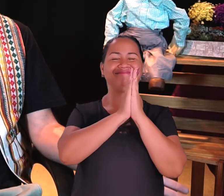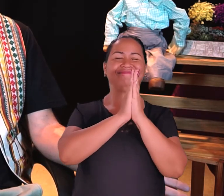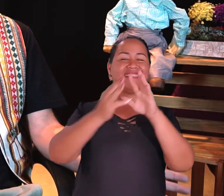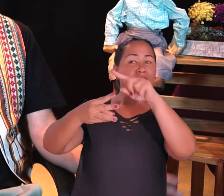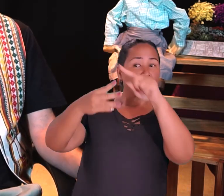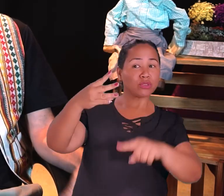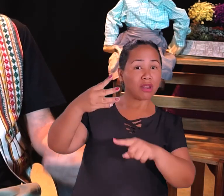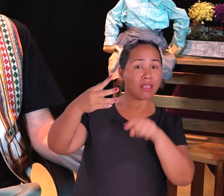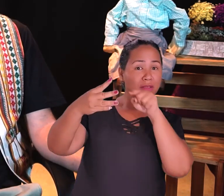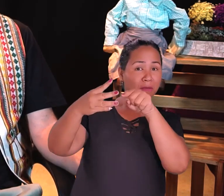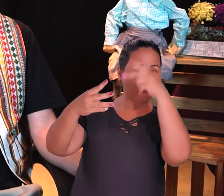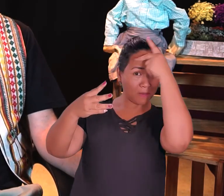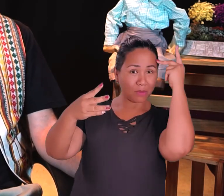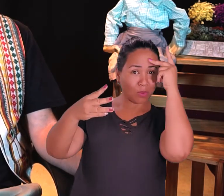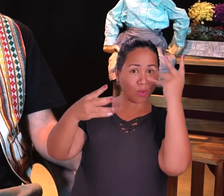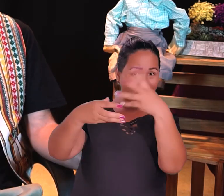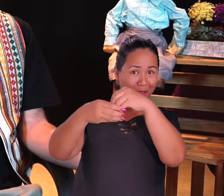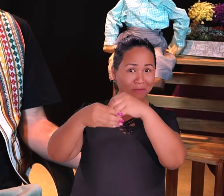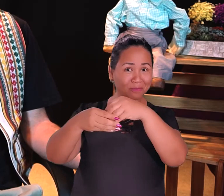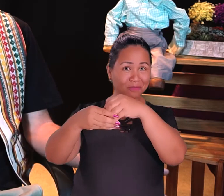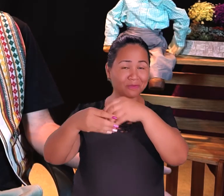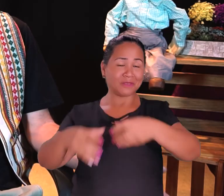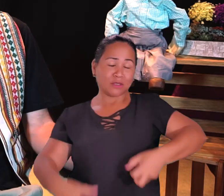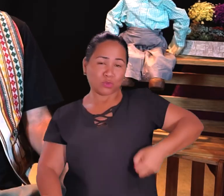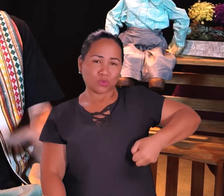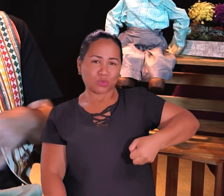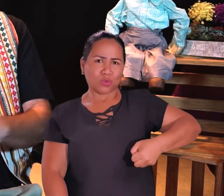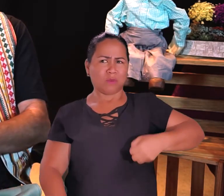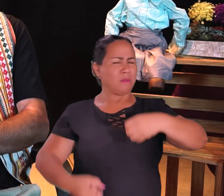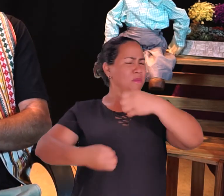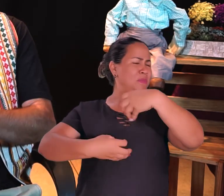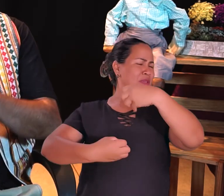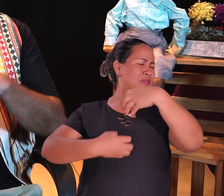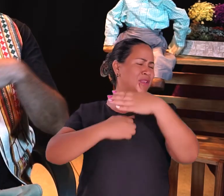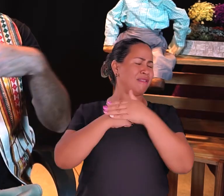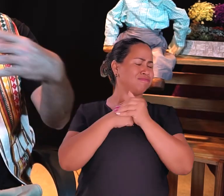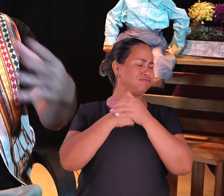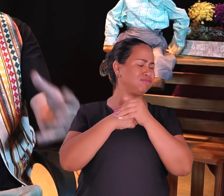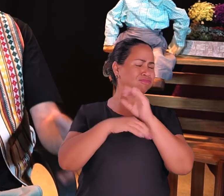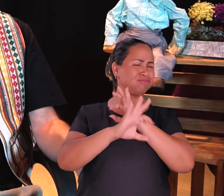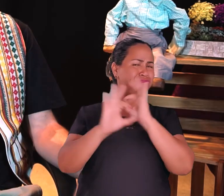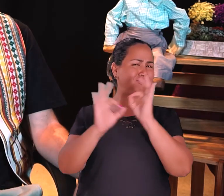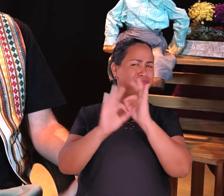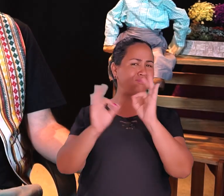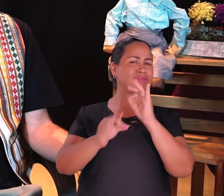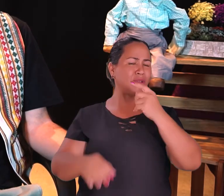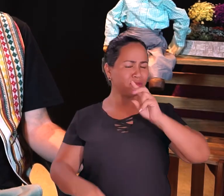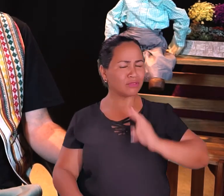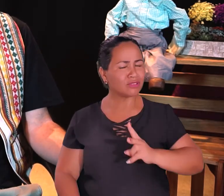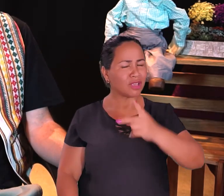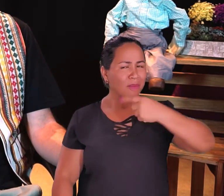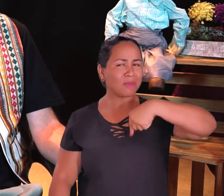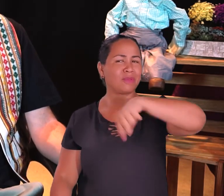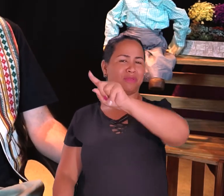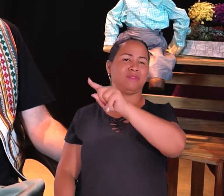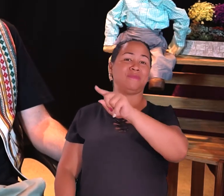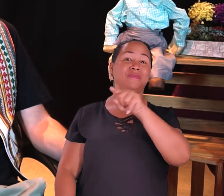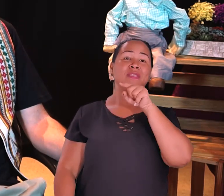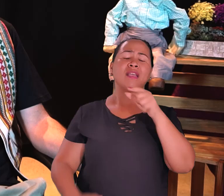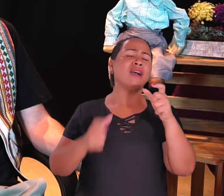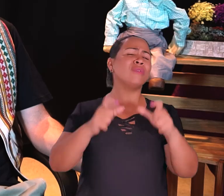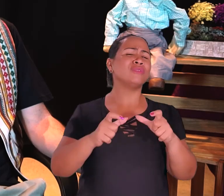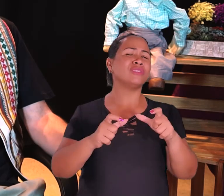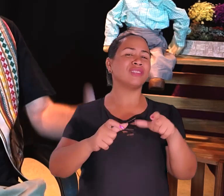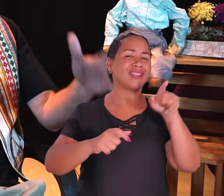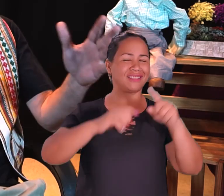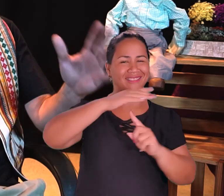eu sempre que eu podia, eu ia lá com eles, né? Depois que terminou o curso, fiz meus bonecos, ia sempre lá na oficina. Eles tinham uma oficina ali no setor central